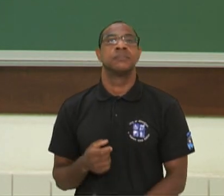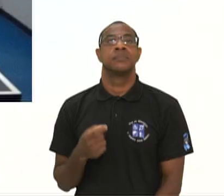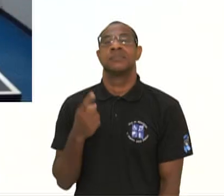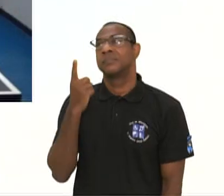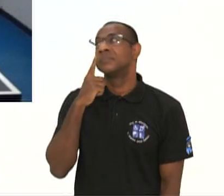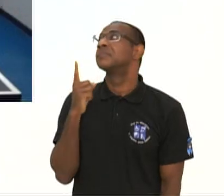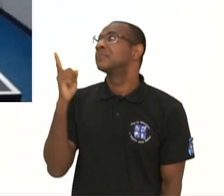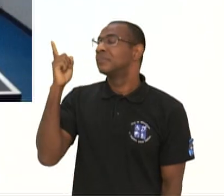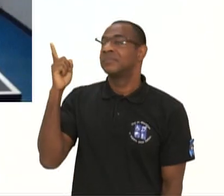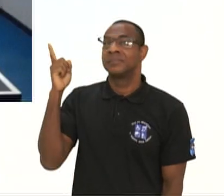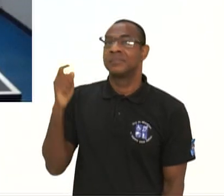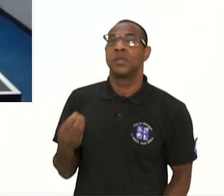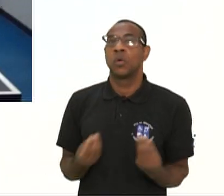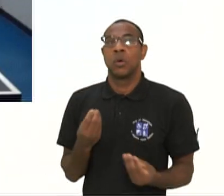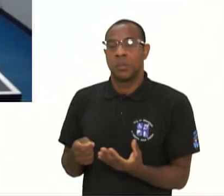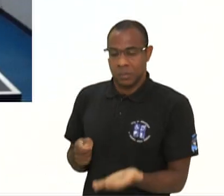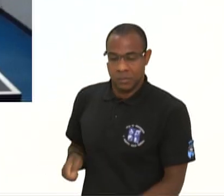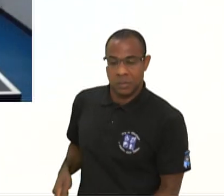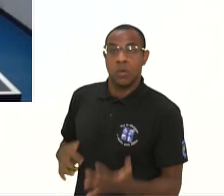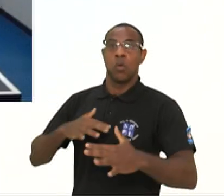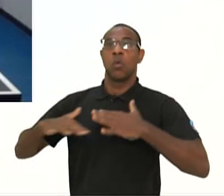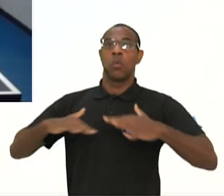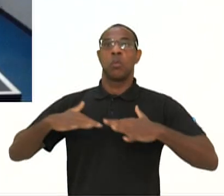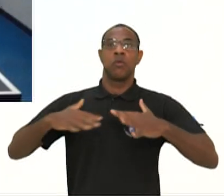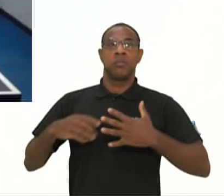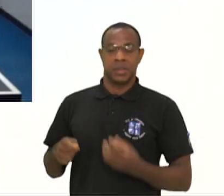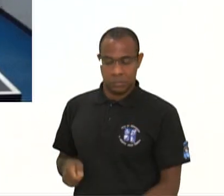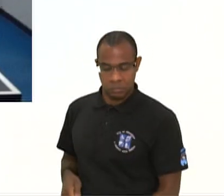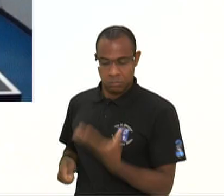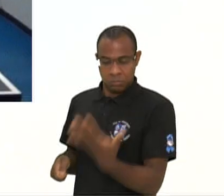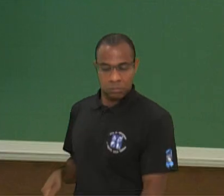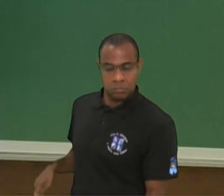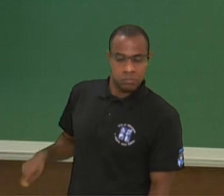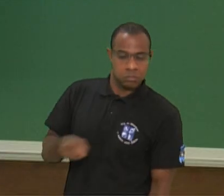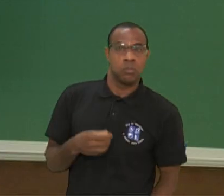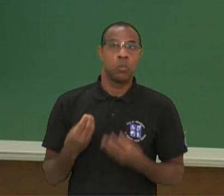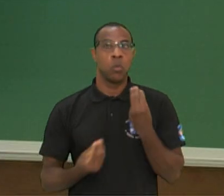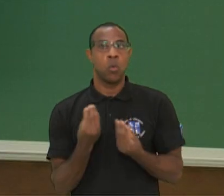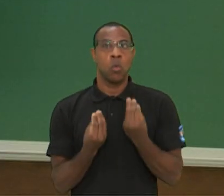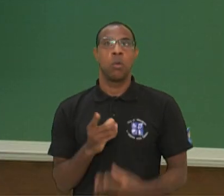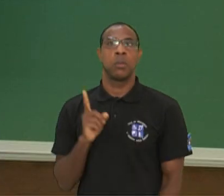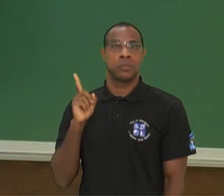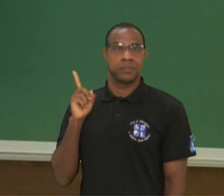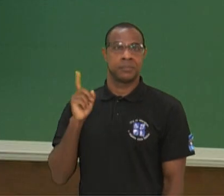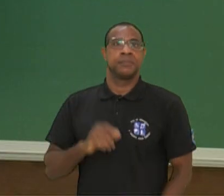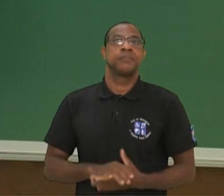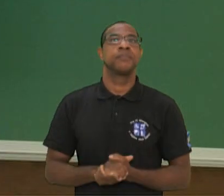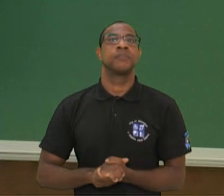E aqui como que é o movimento para a realização do saque.